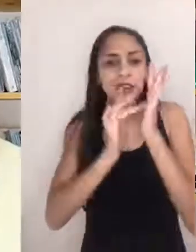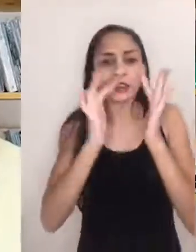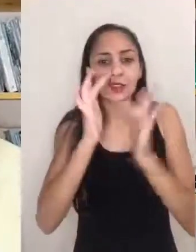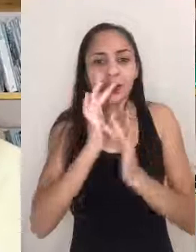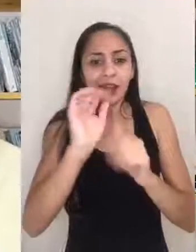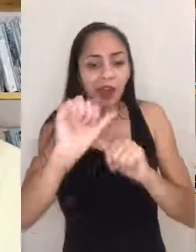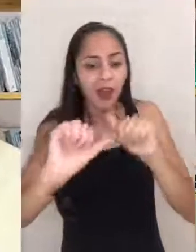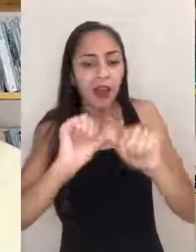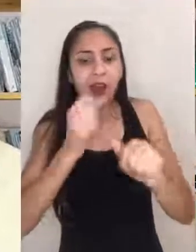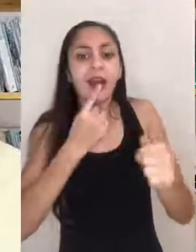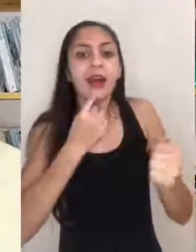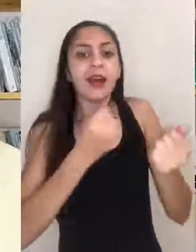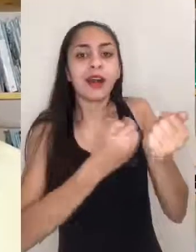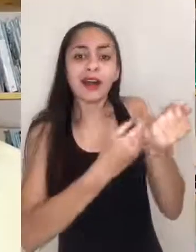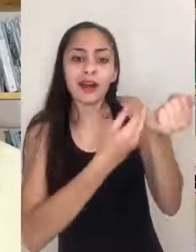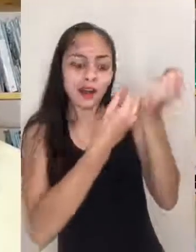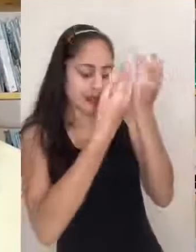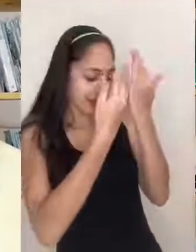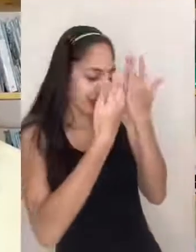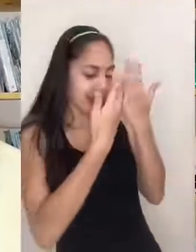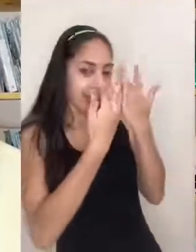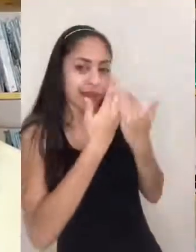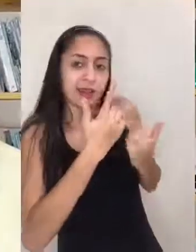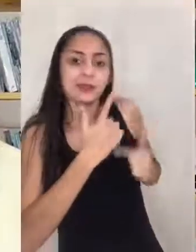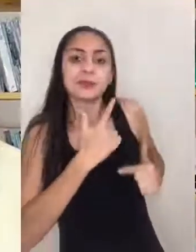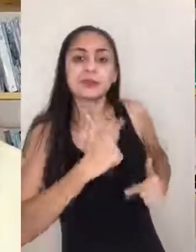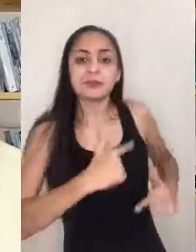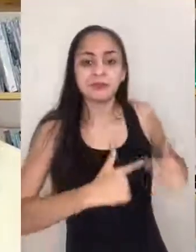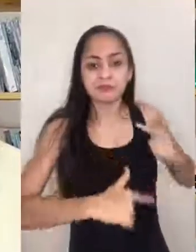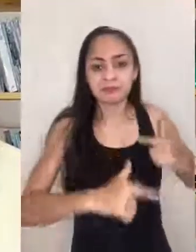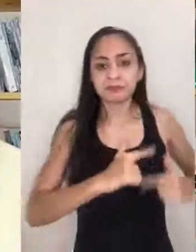Jesus, o Filho de Deus, te purificará de todos os teus pecados.